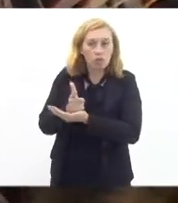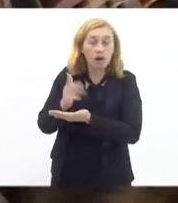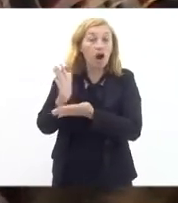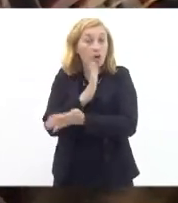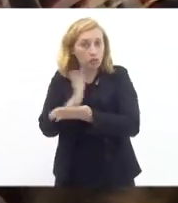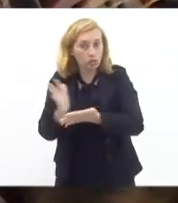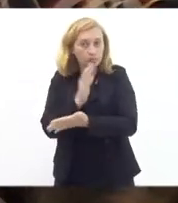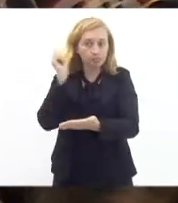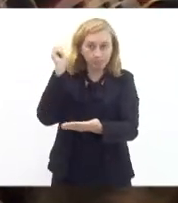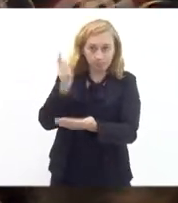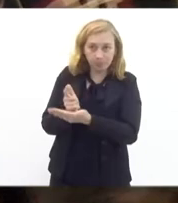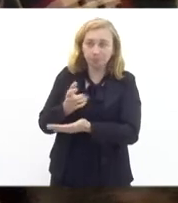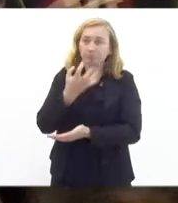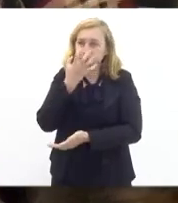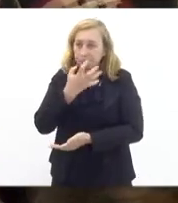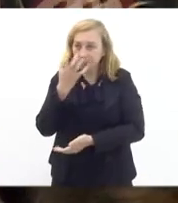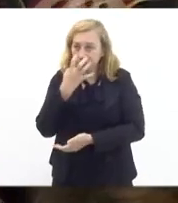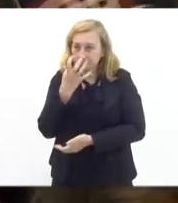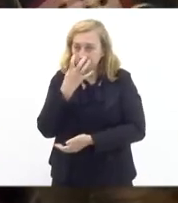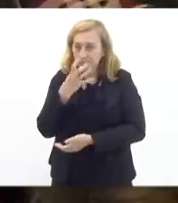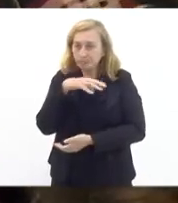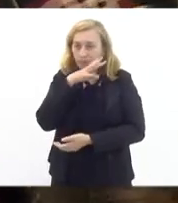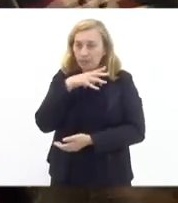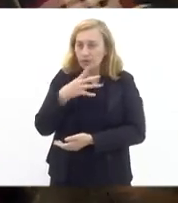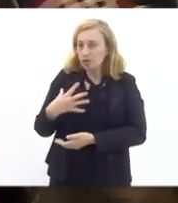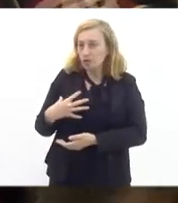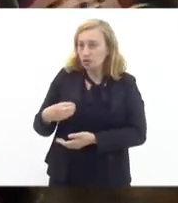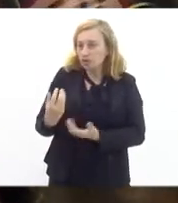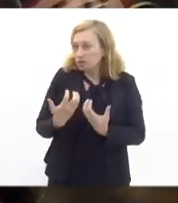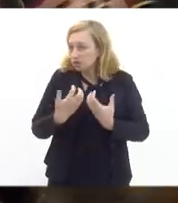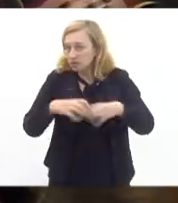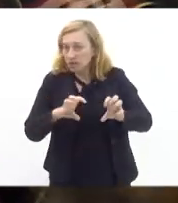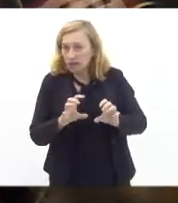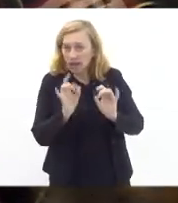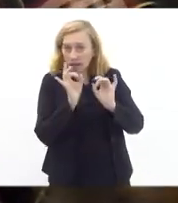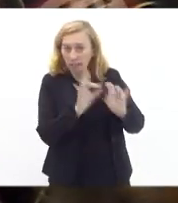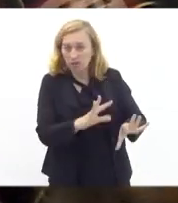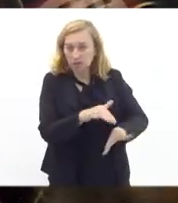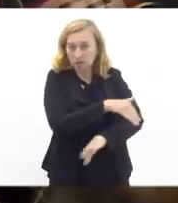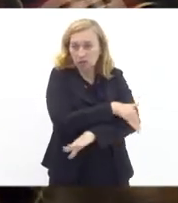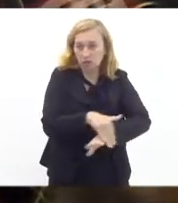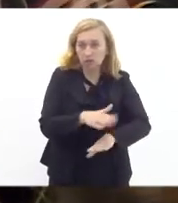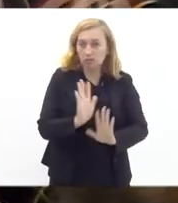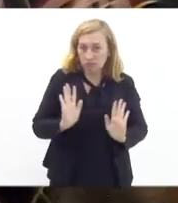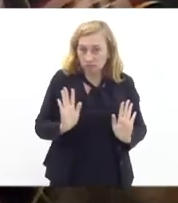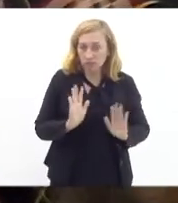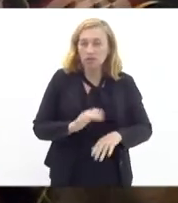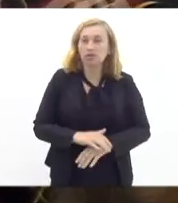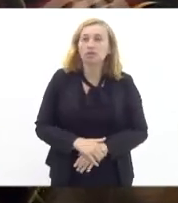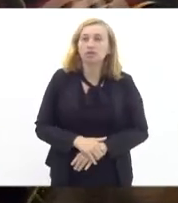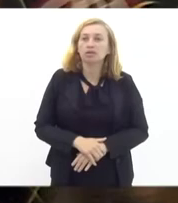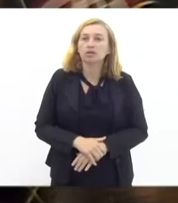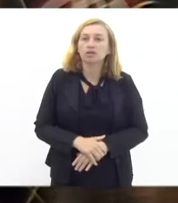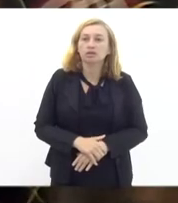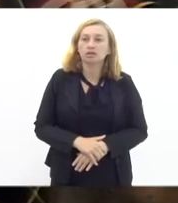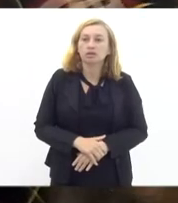animais e a criança enjoa, o filho enjoa, descarta, vão para a rua.